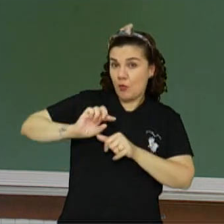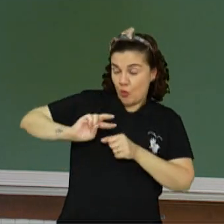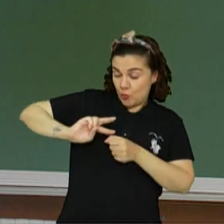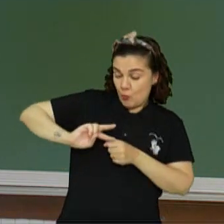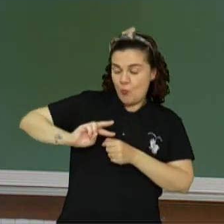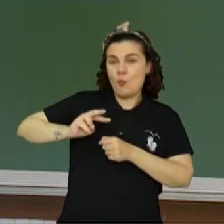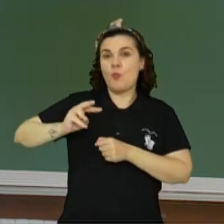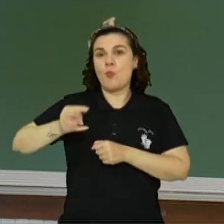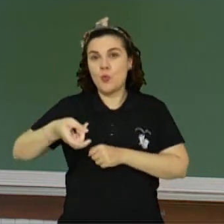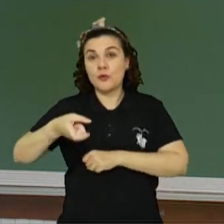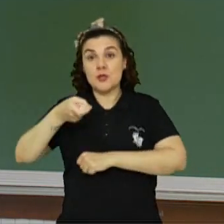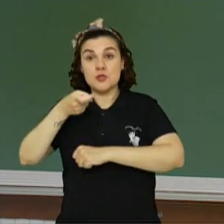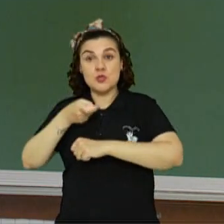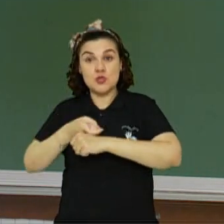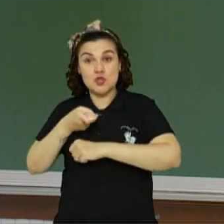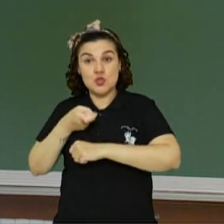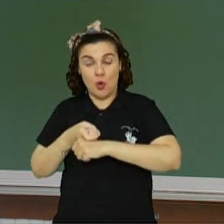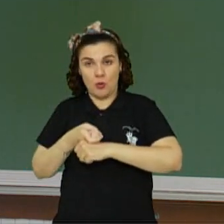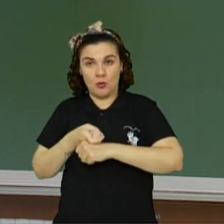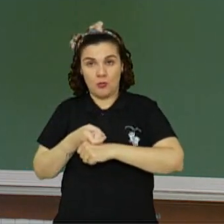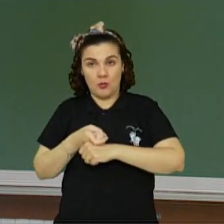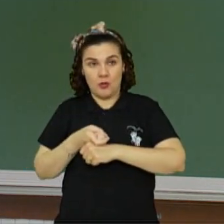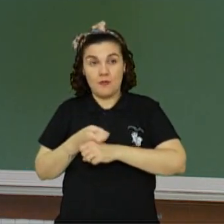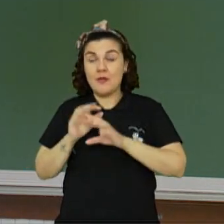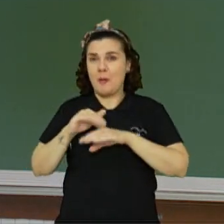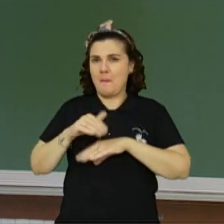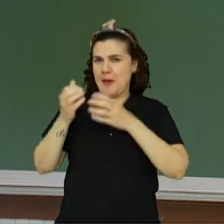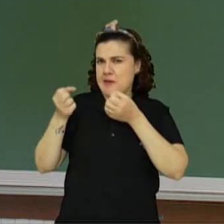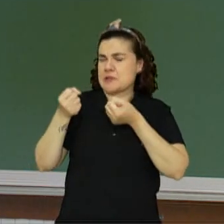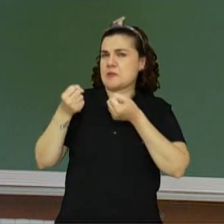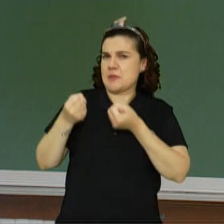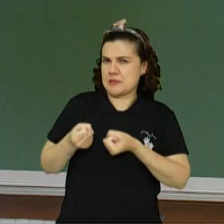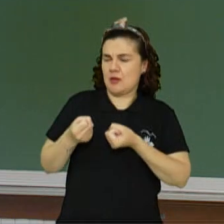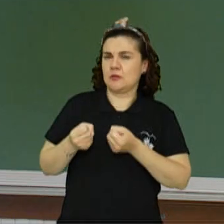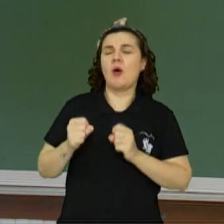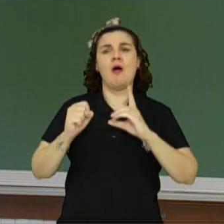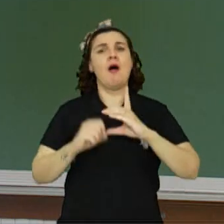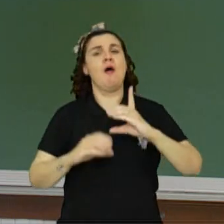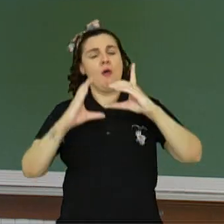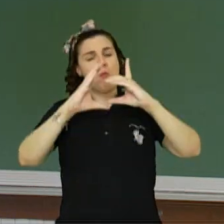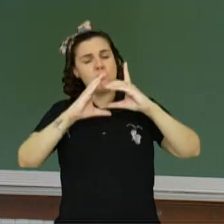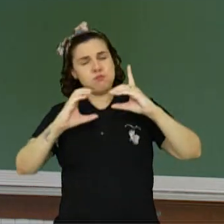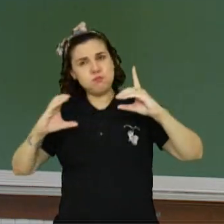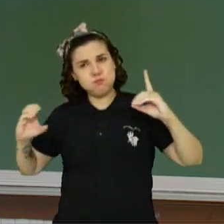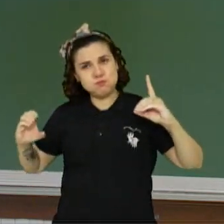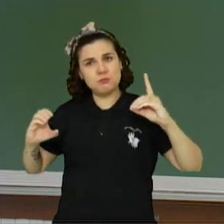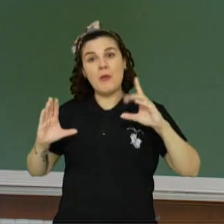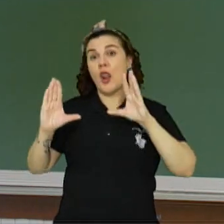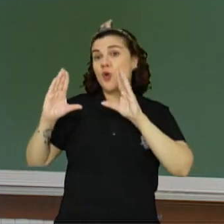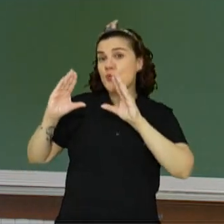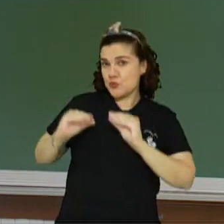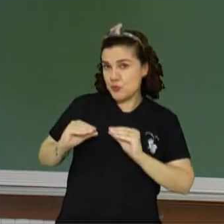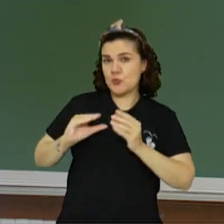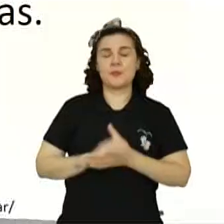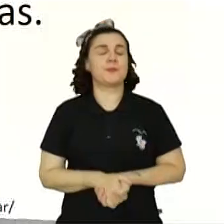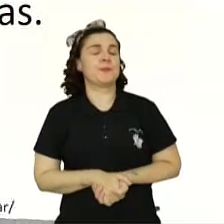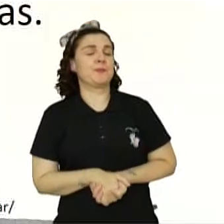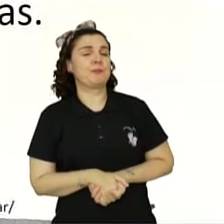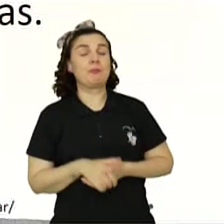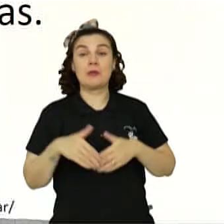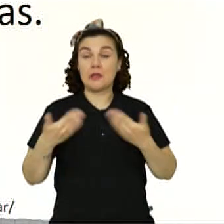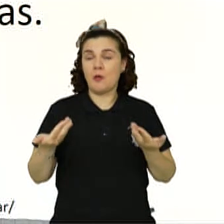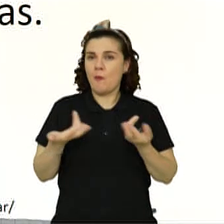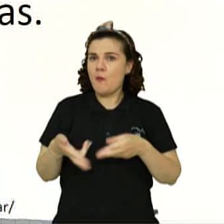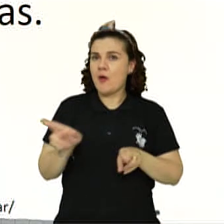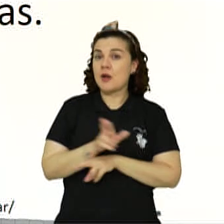estado sólido, ao invés de aumentar o seu peso, a sua densidade, ela diminui. E isso está relacionado, como eu